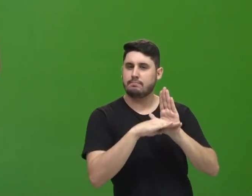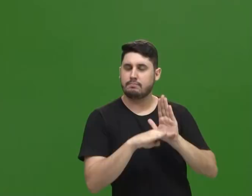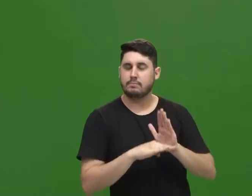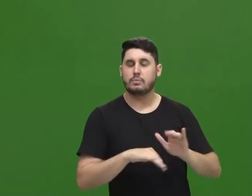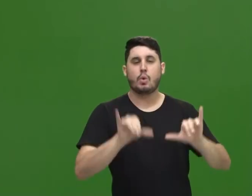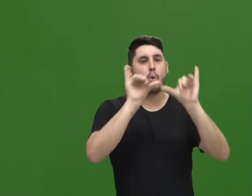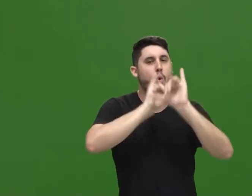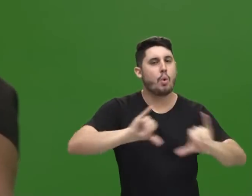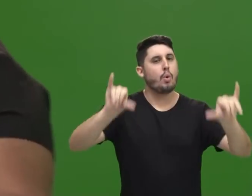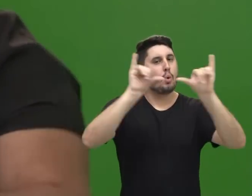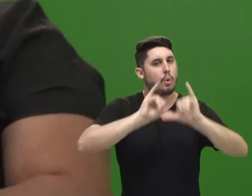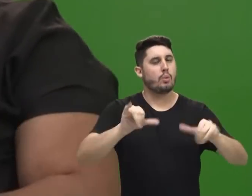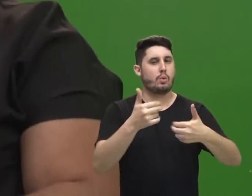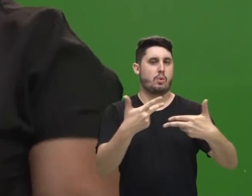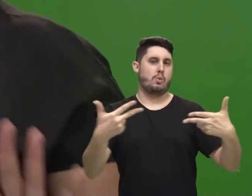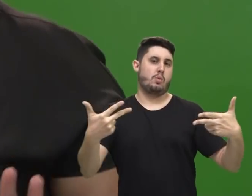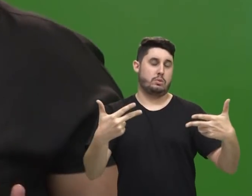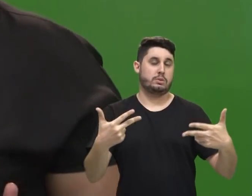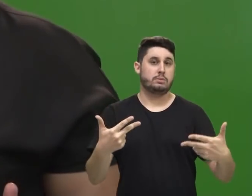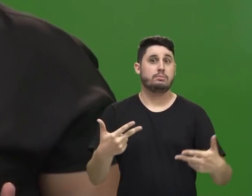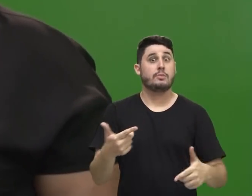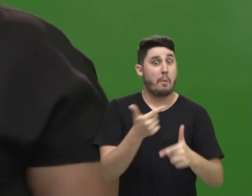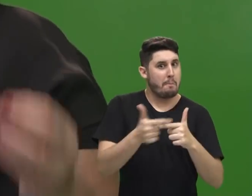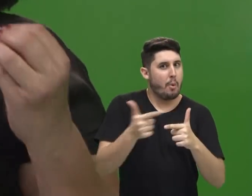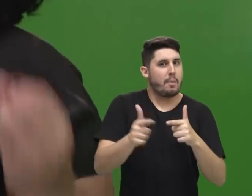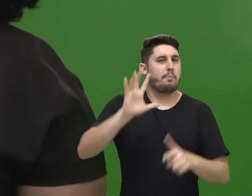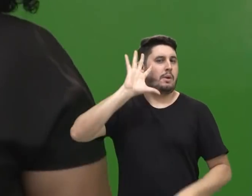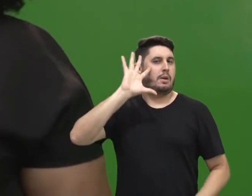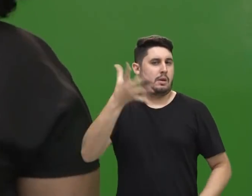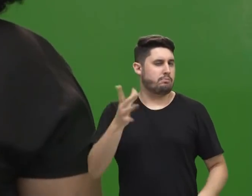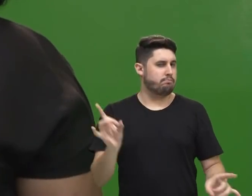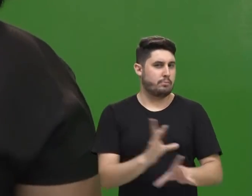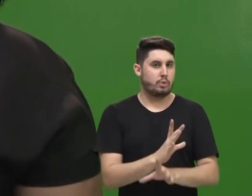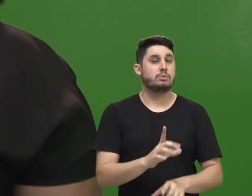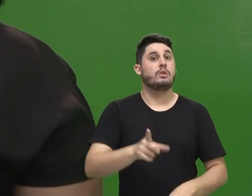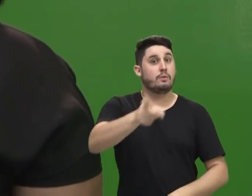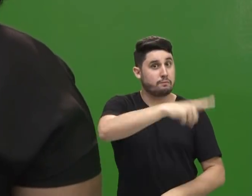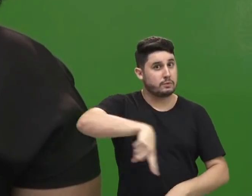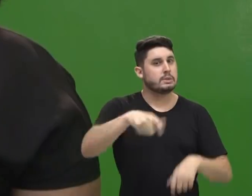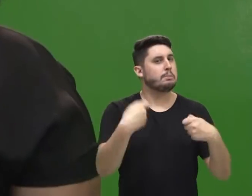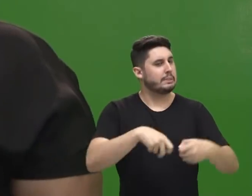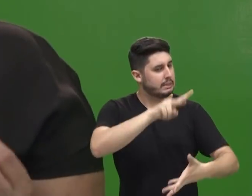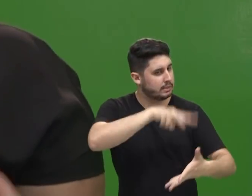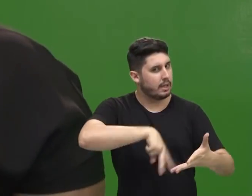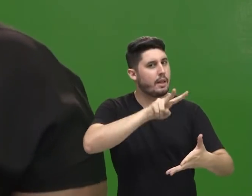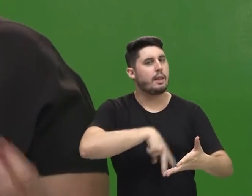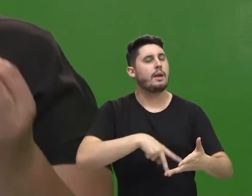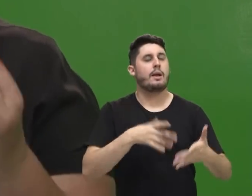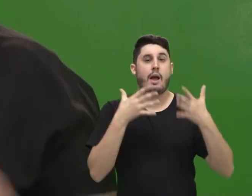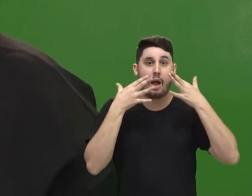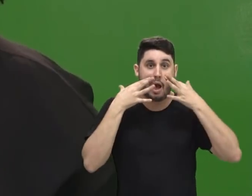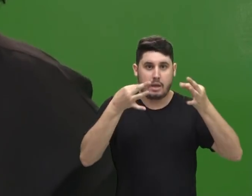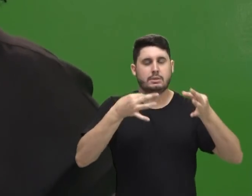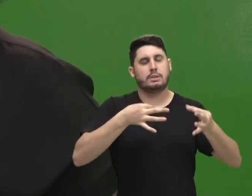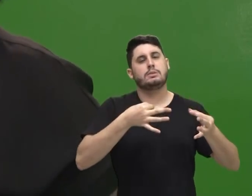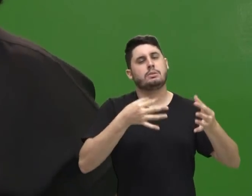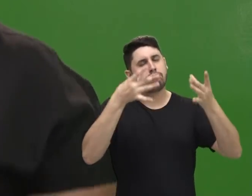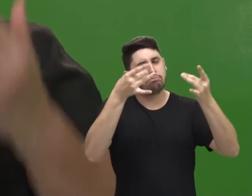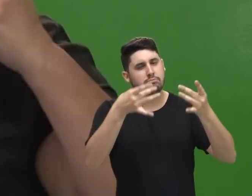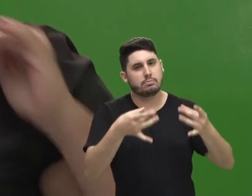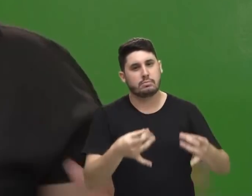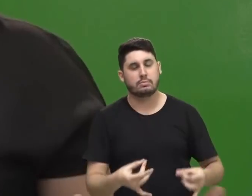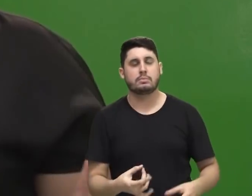comunicados, para que seja resolvido o dilema. Leiam com todo cuidado, para que seja um pouco mais